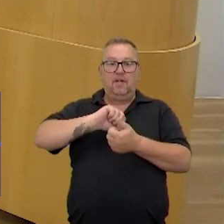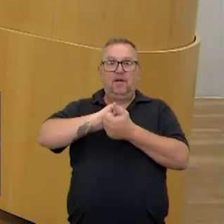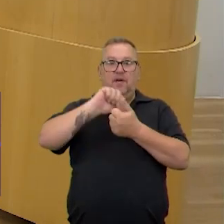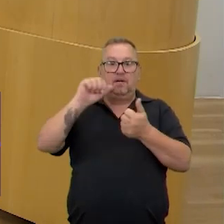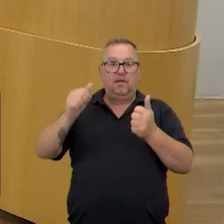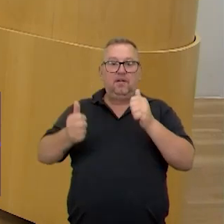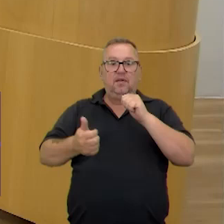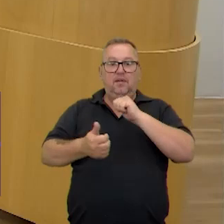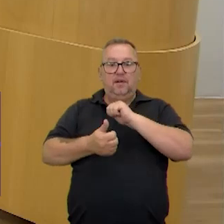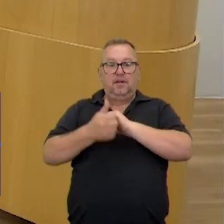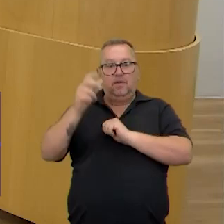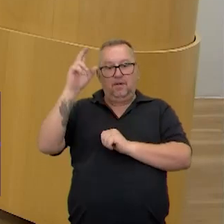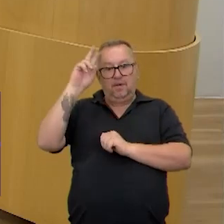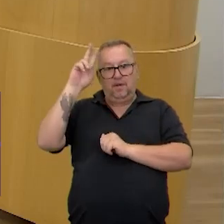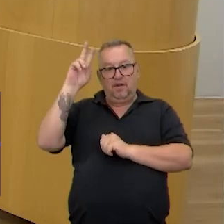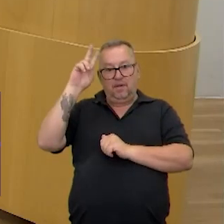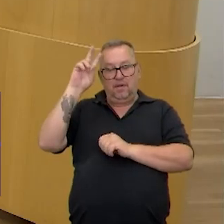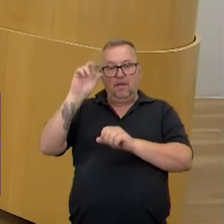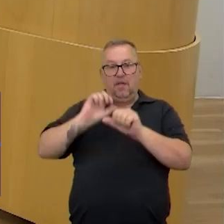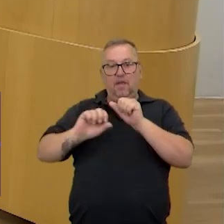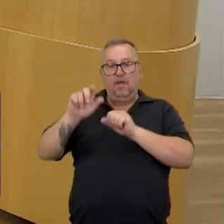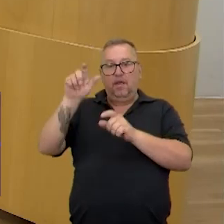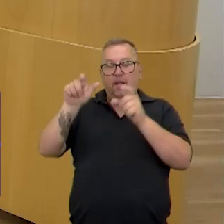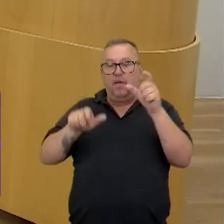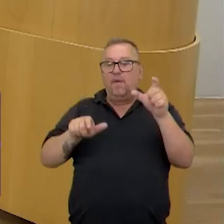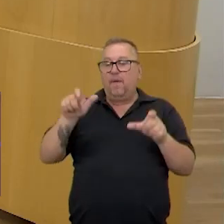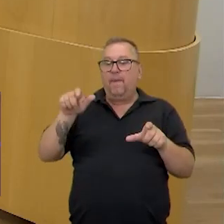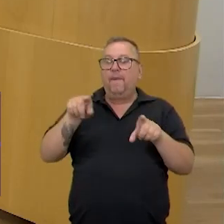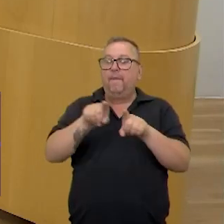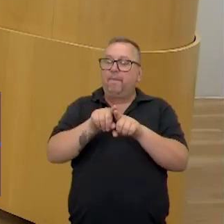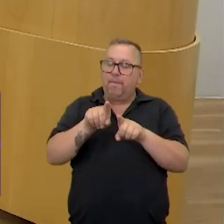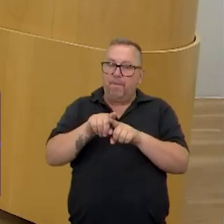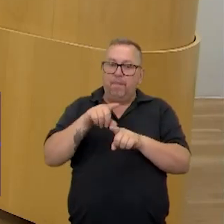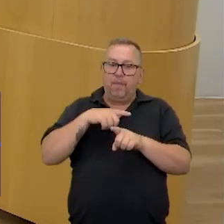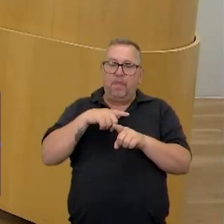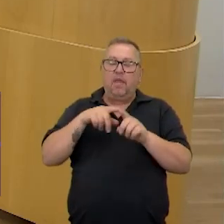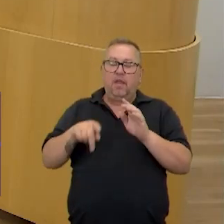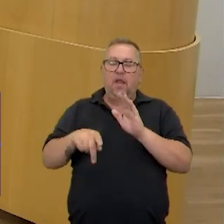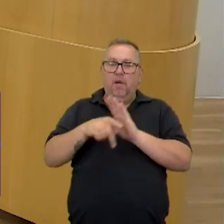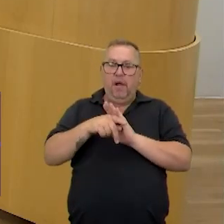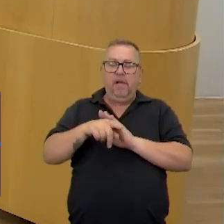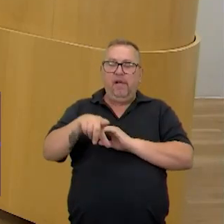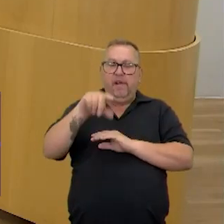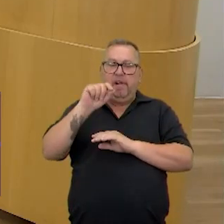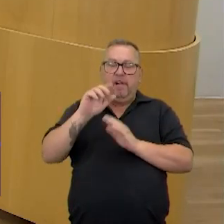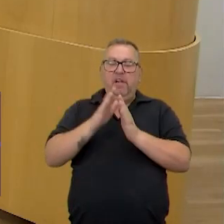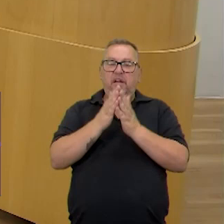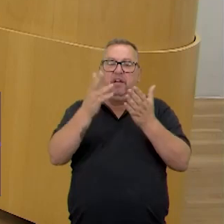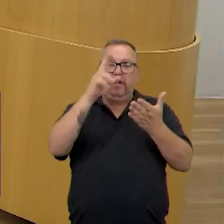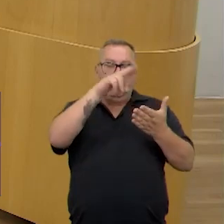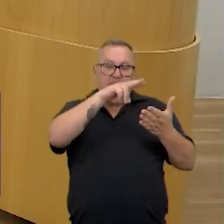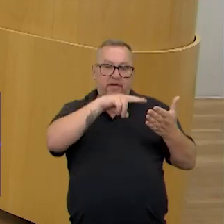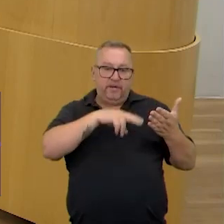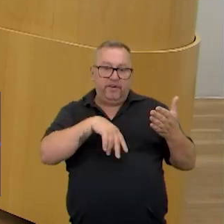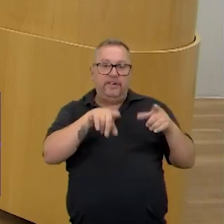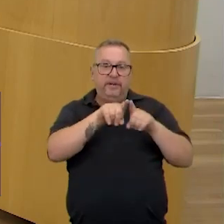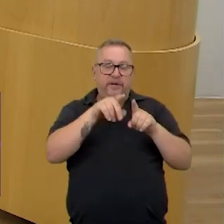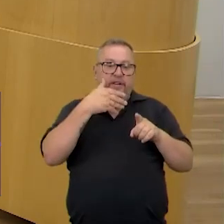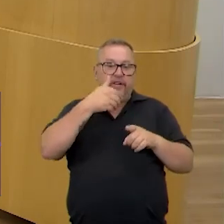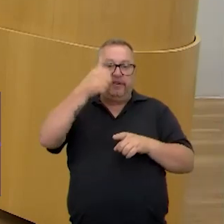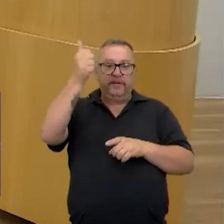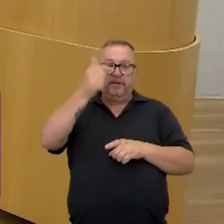da história, e aí ele vai mudar personagens, ele vai mudar o próprio encaminhamento do roteiro, ele vai ter que